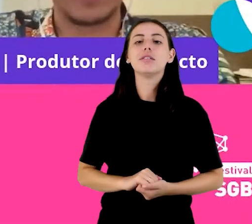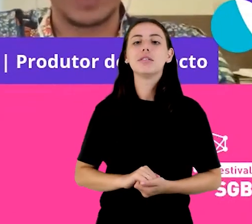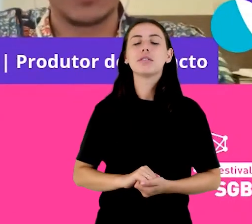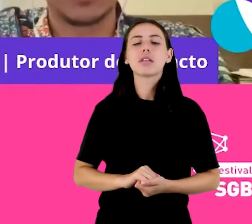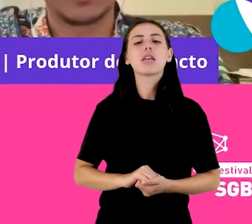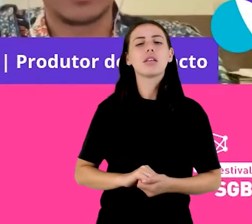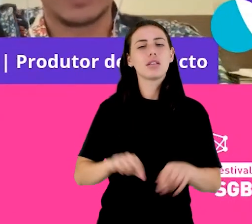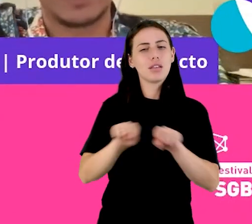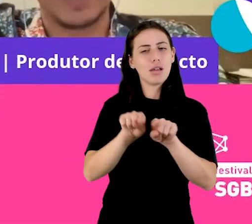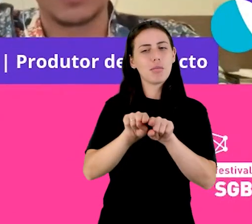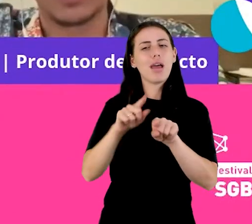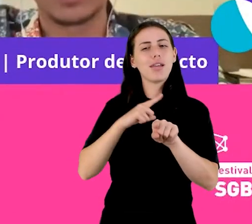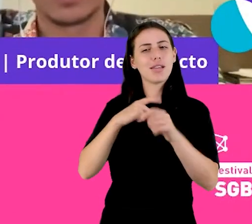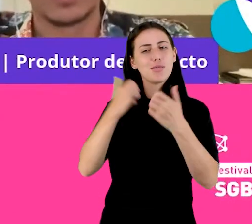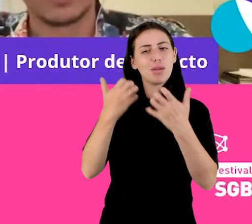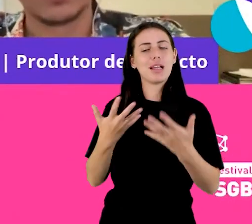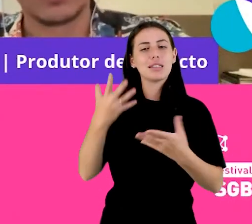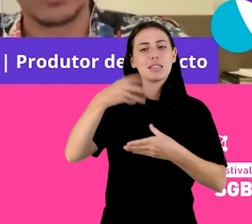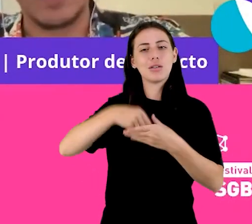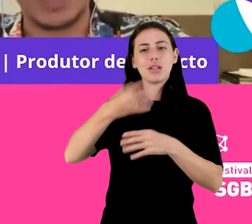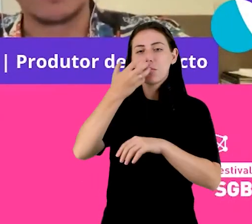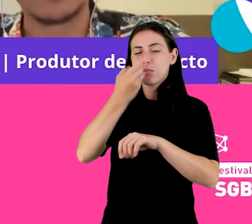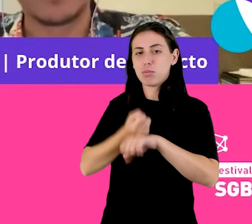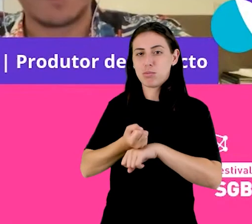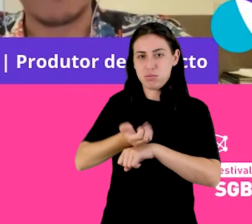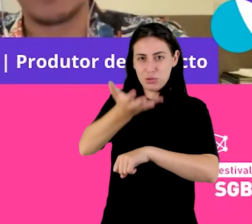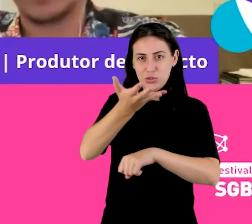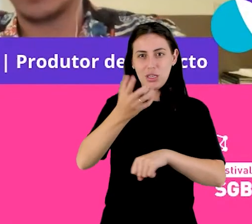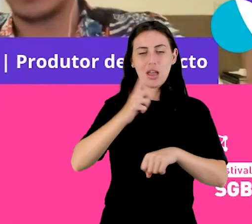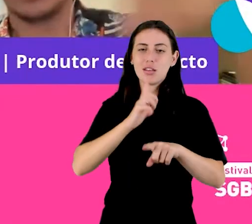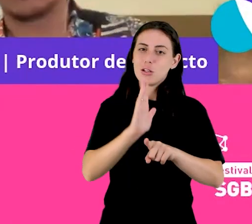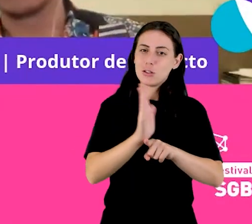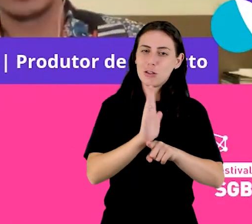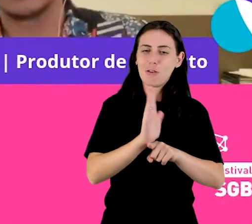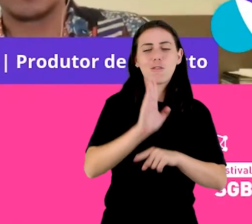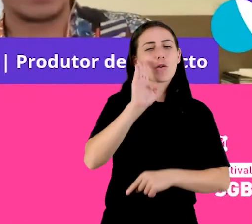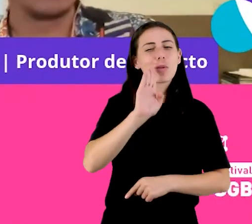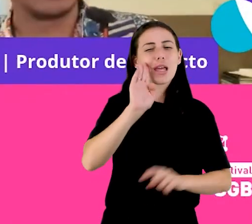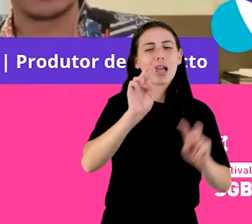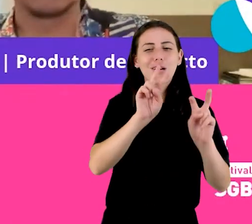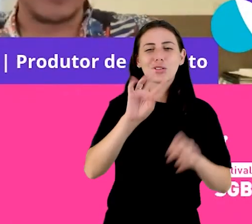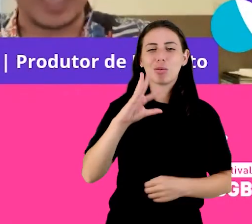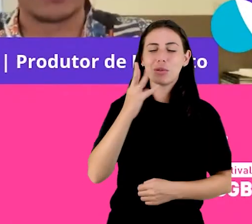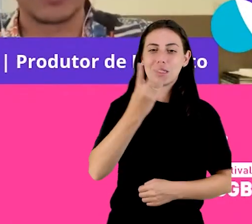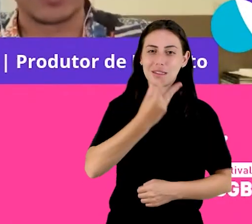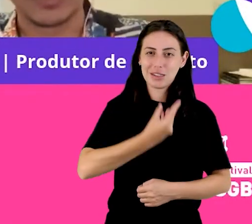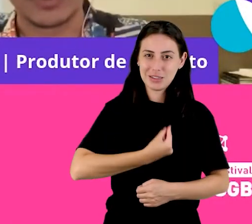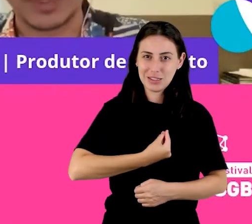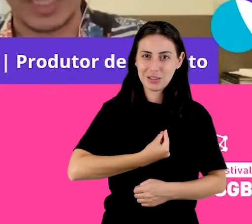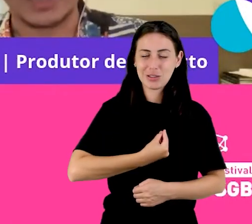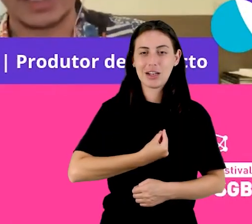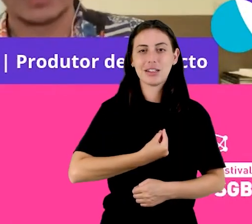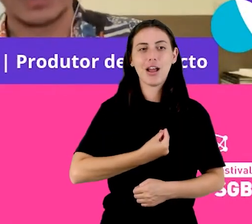estava fazendo a campanha do Limiar, alguns cineastas, tipo Marcelo Dias, que inclusive está num